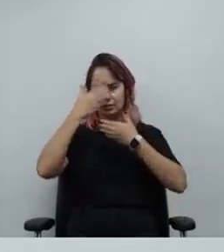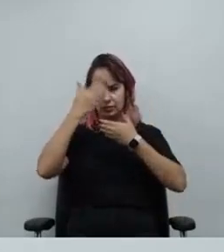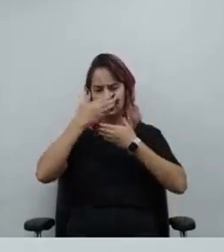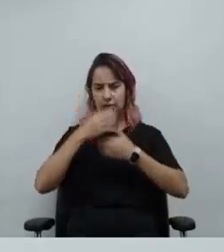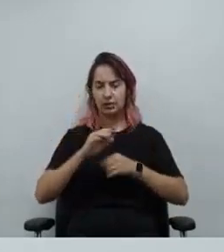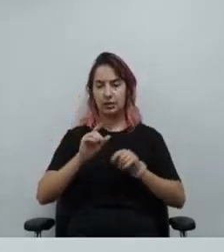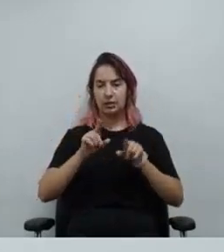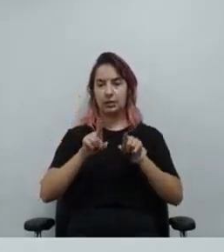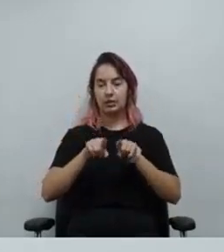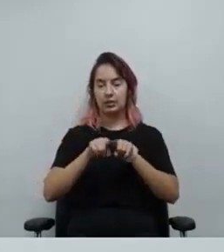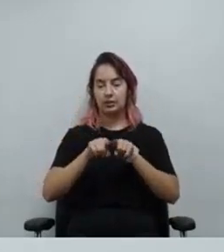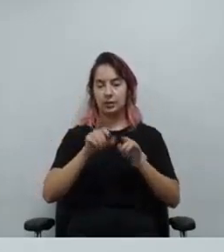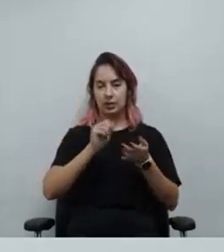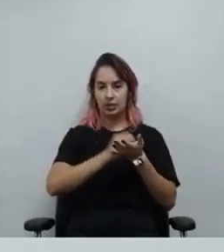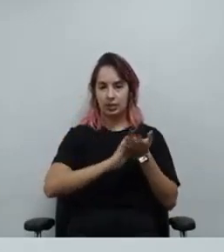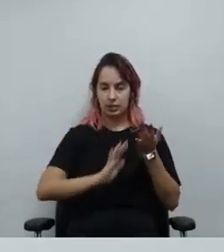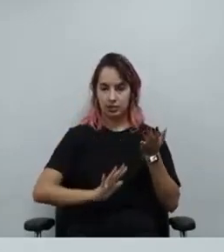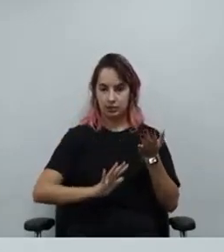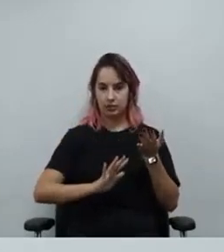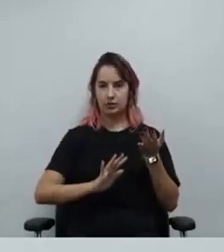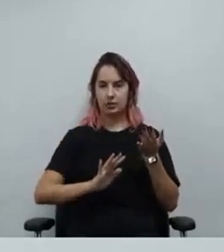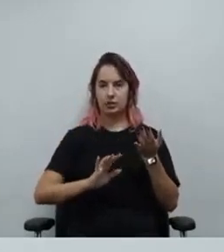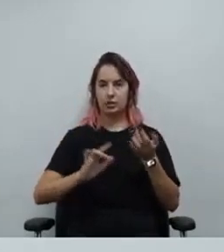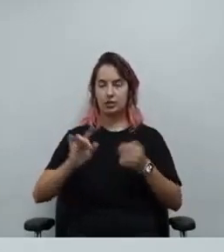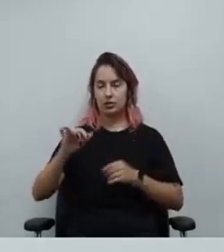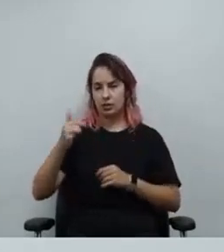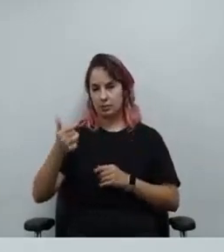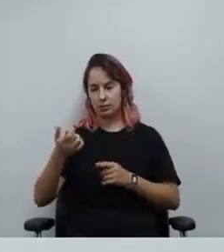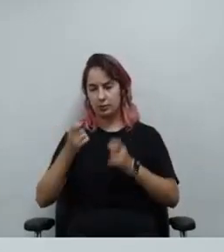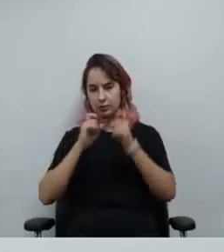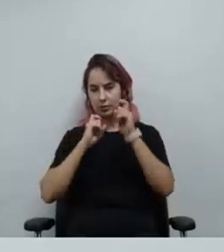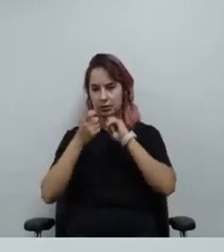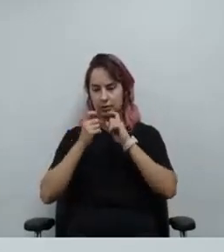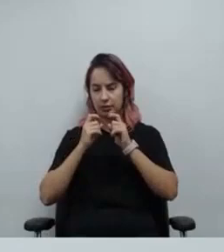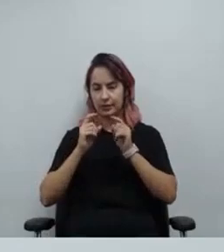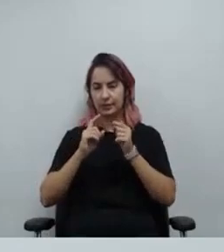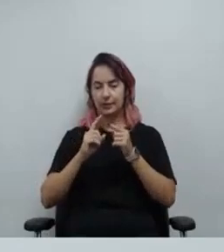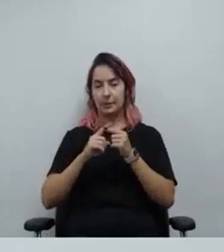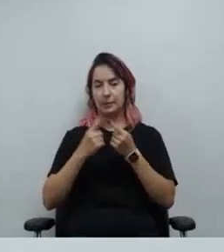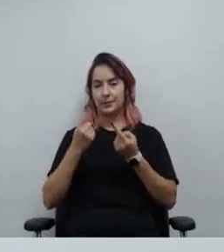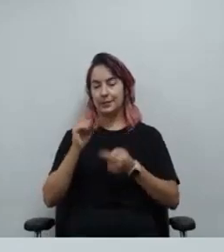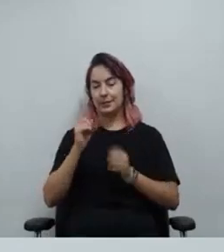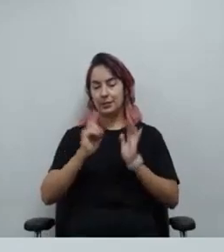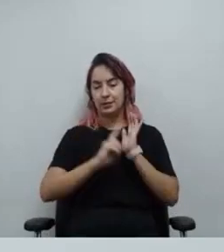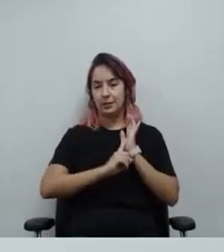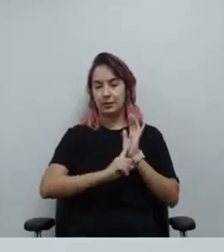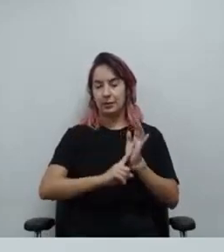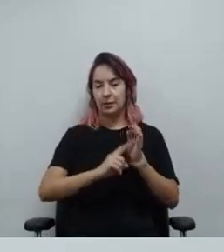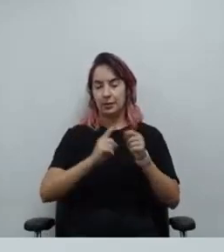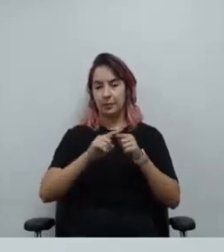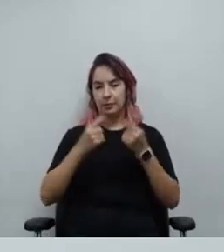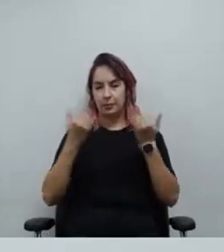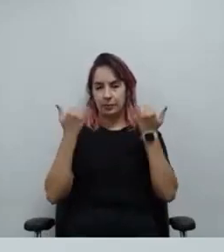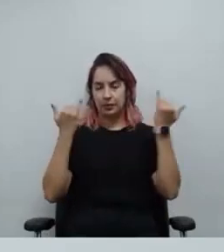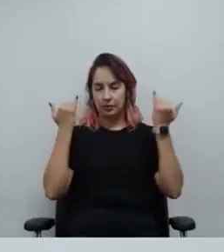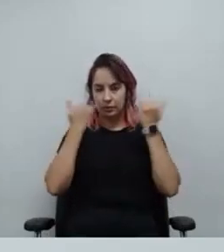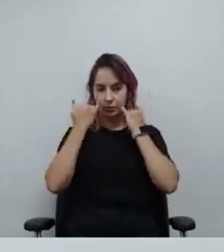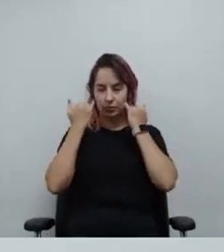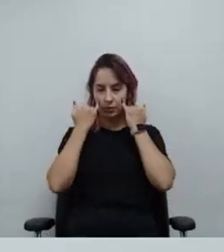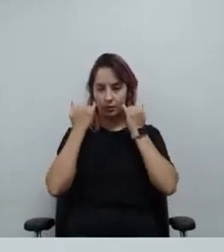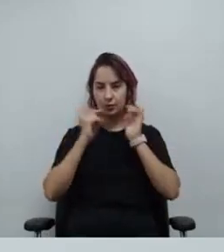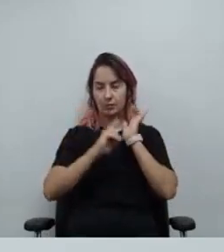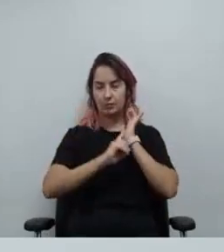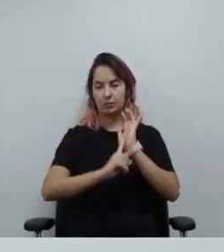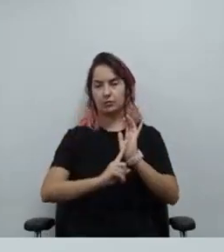as atividades realizadas de forma extrajudicial, que não acabam não aparecendo nesses dados, mas os dados retratam